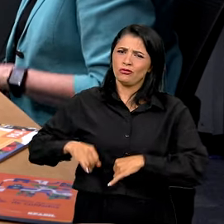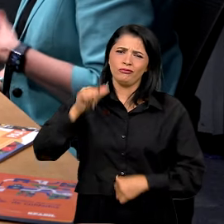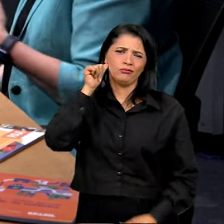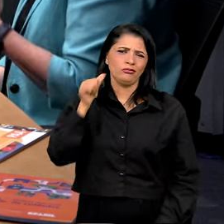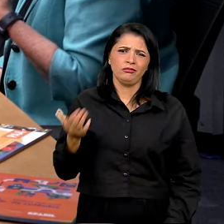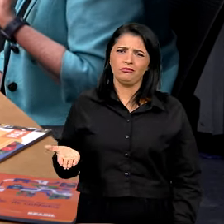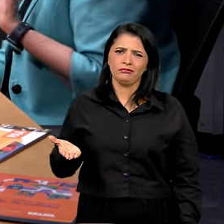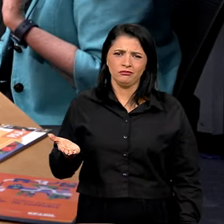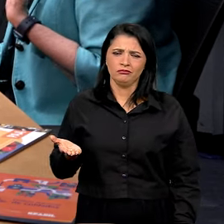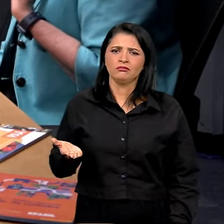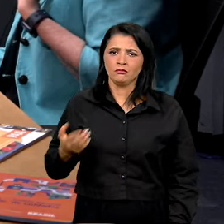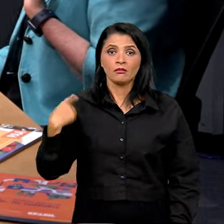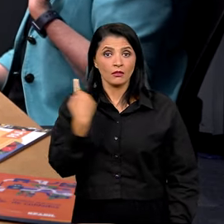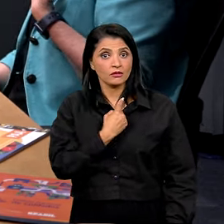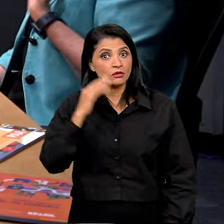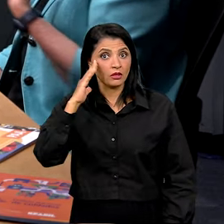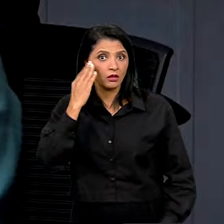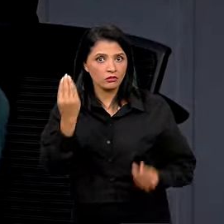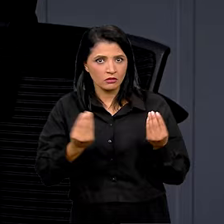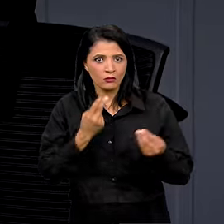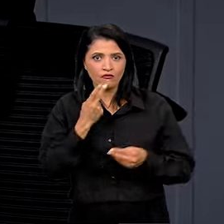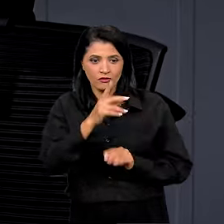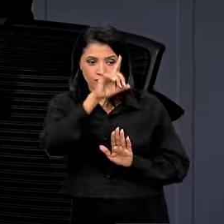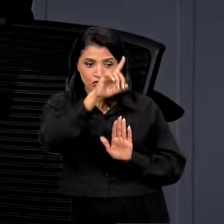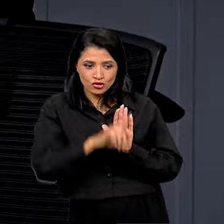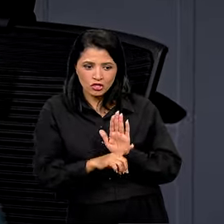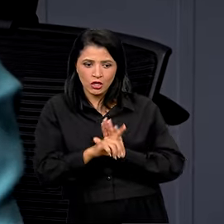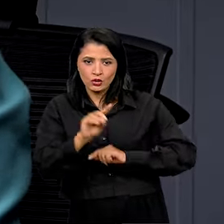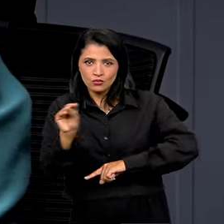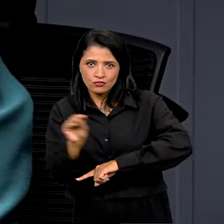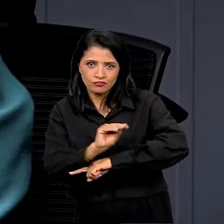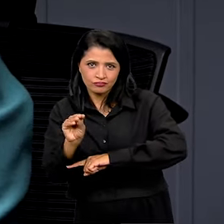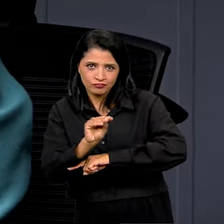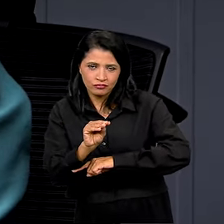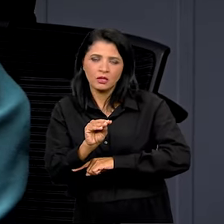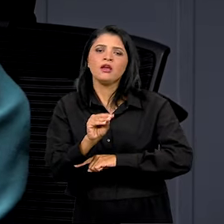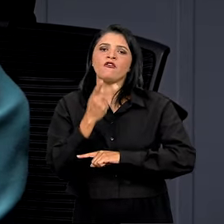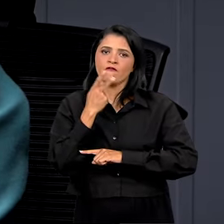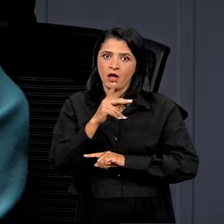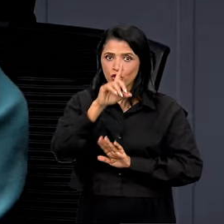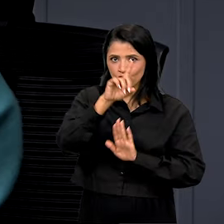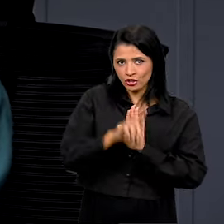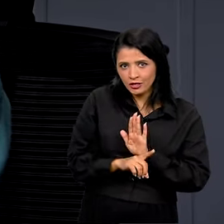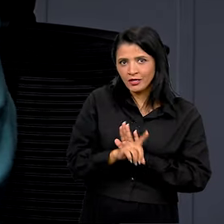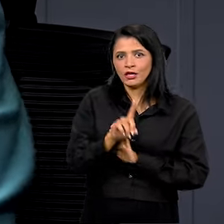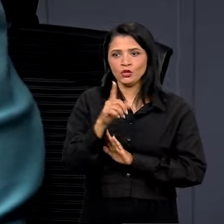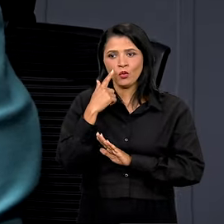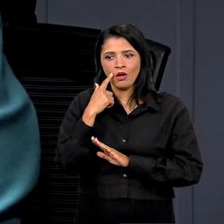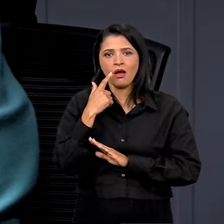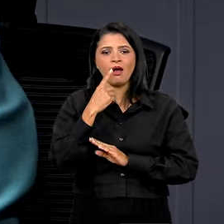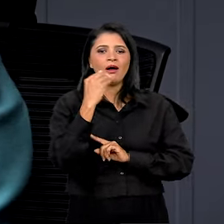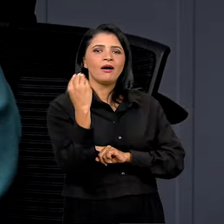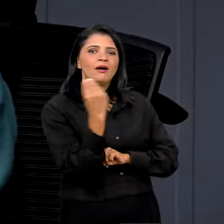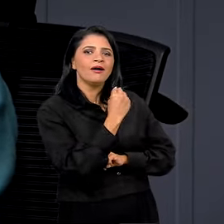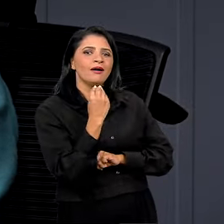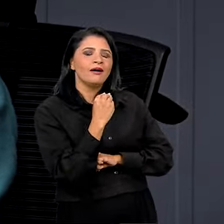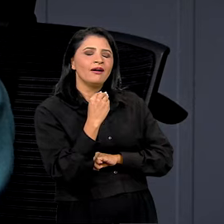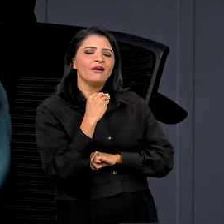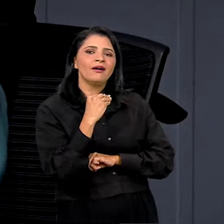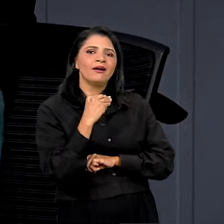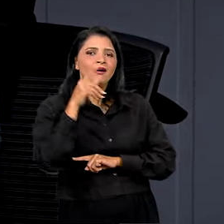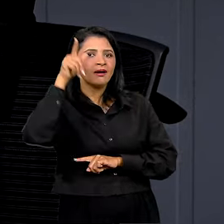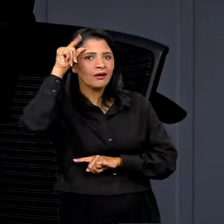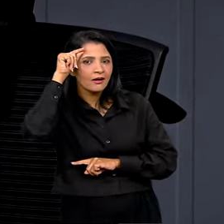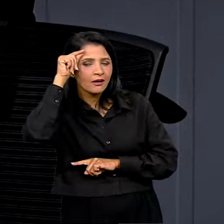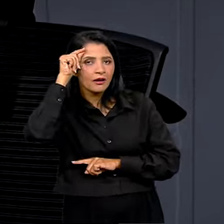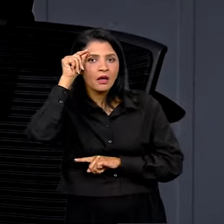mulheres né e e a gente entende que quando a gente fala de direito ao cuidado a gente fala do direito a receber o cuidado mas